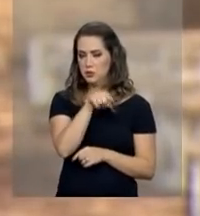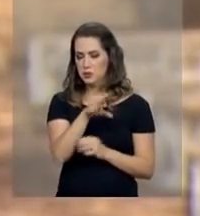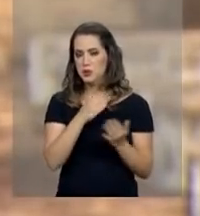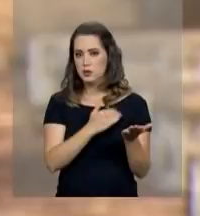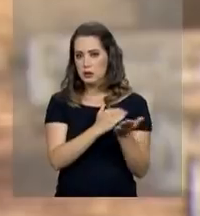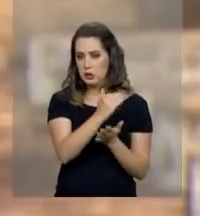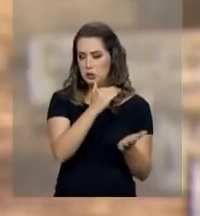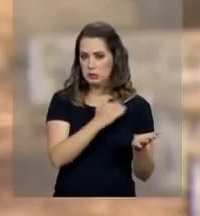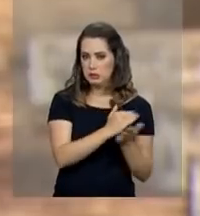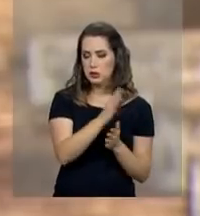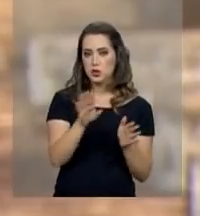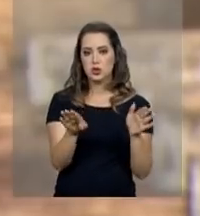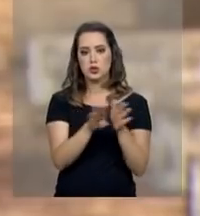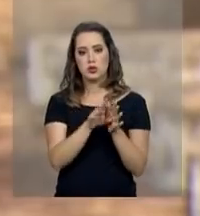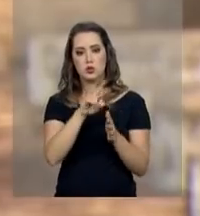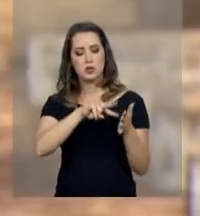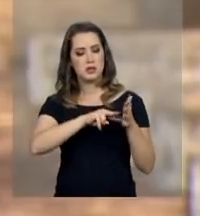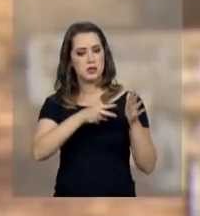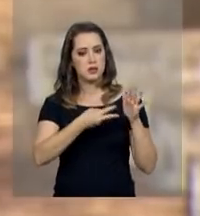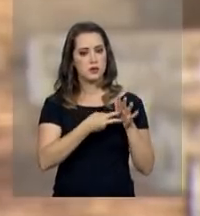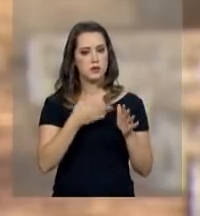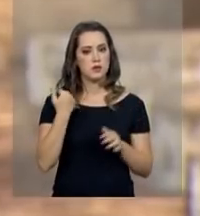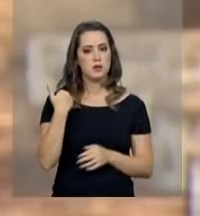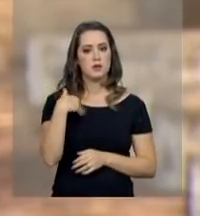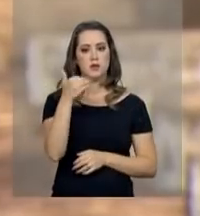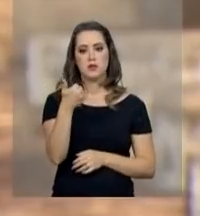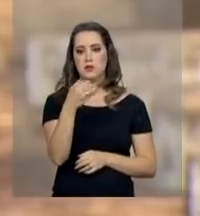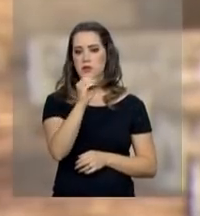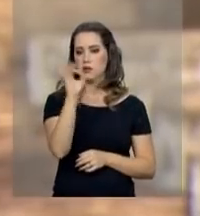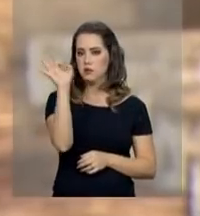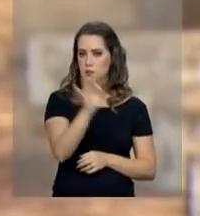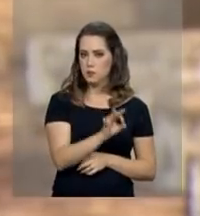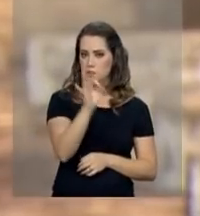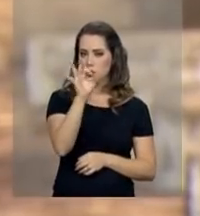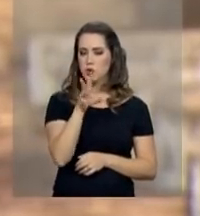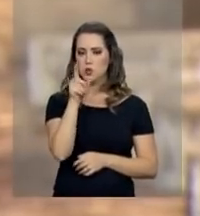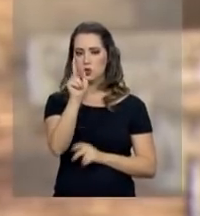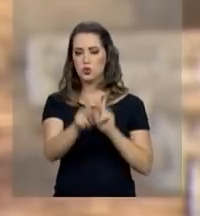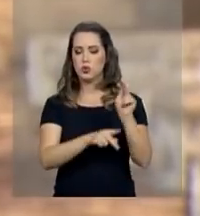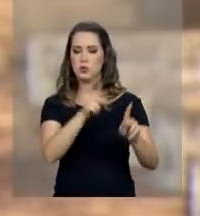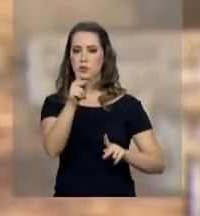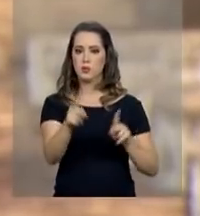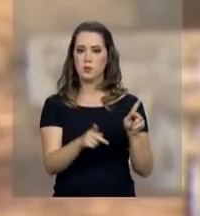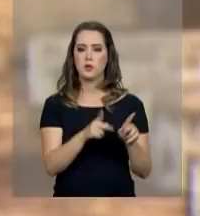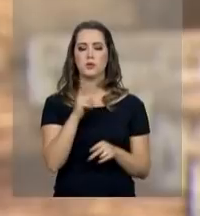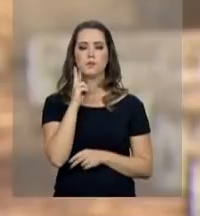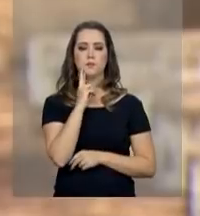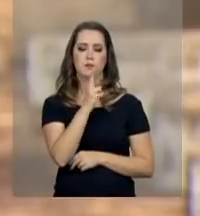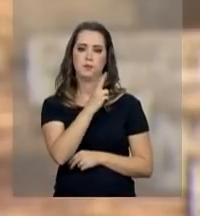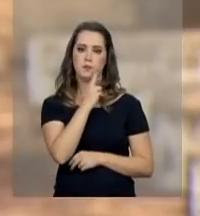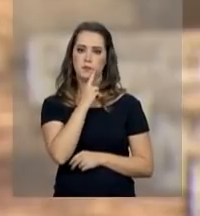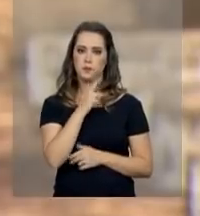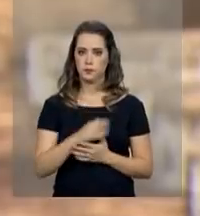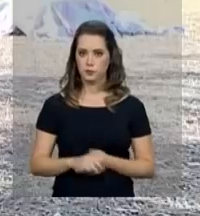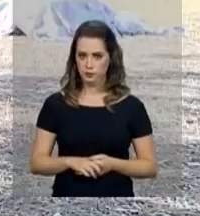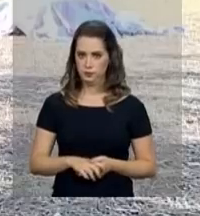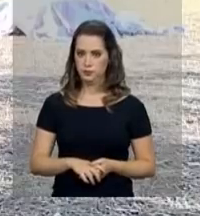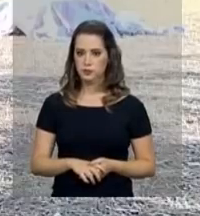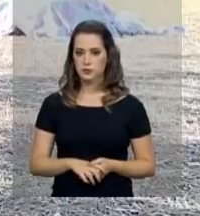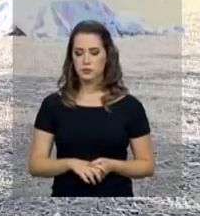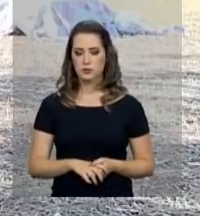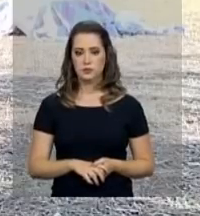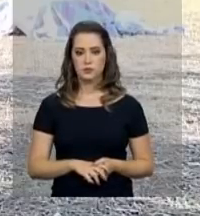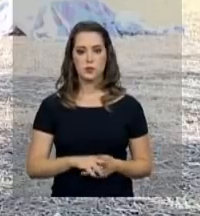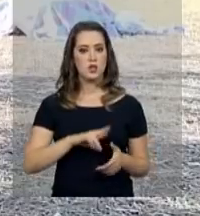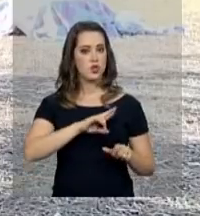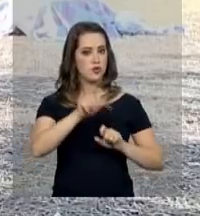2018, estima-se que eles representavam mais de 10% de toda a população do estado de Roraima.